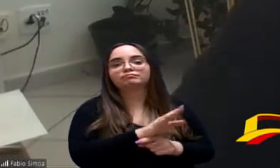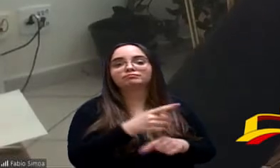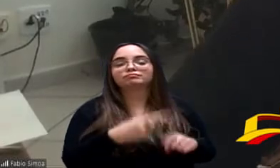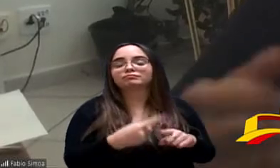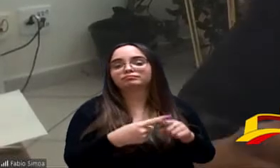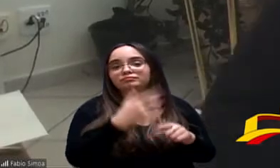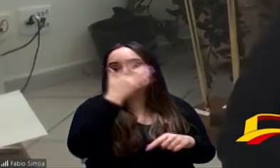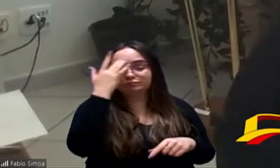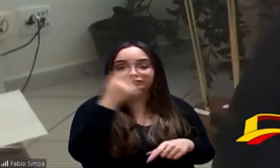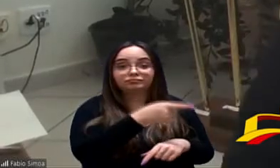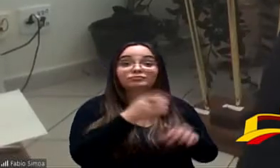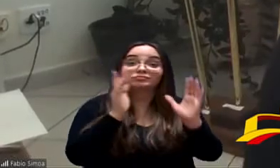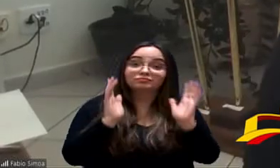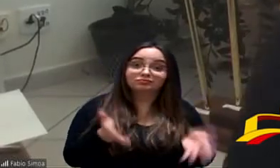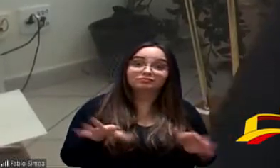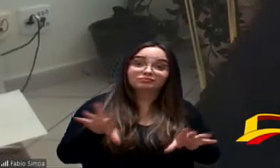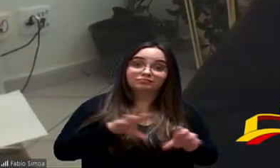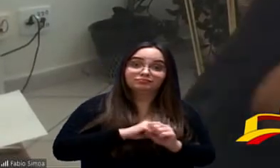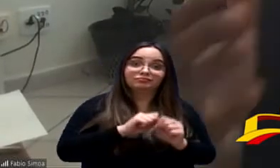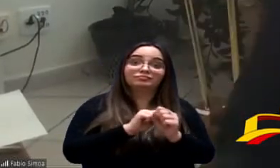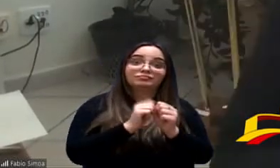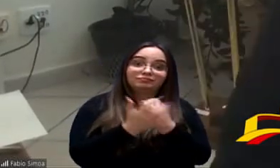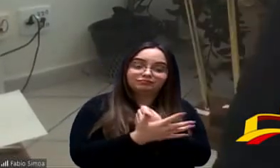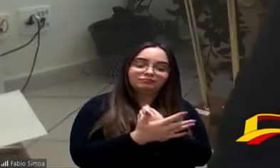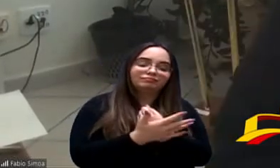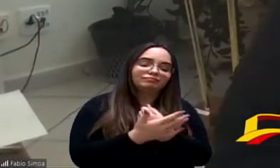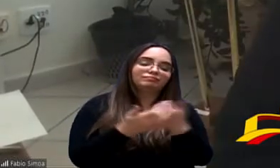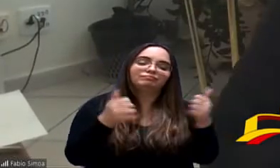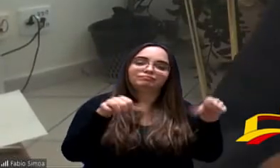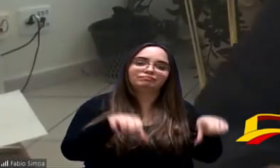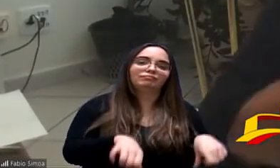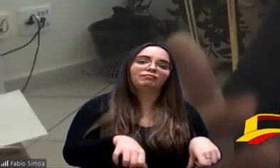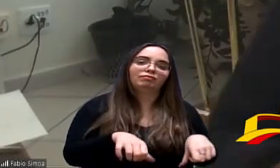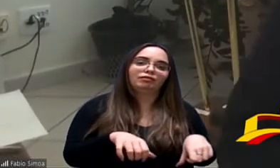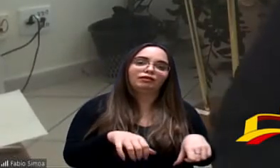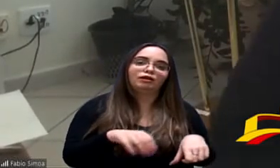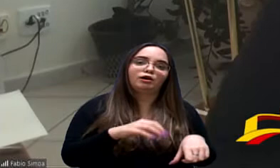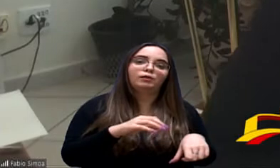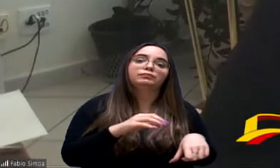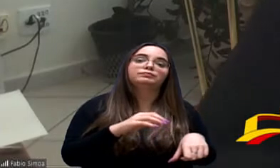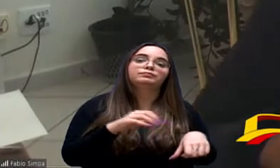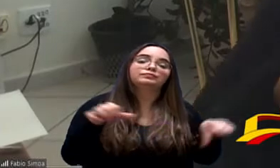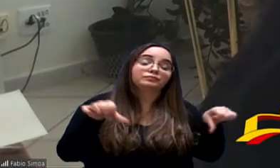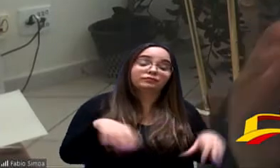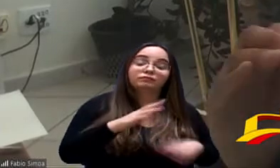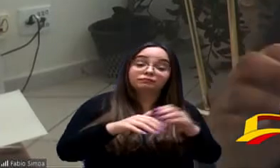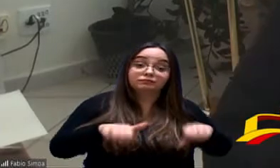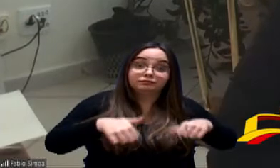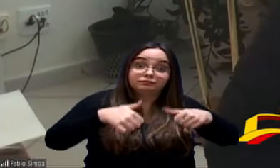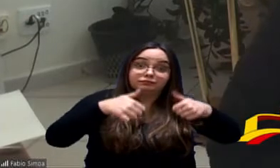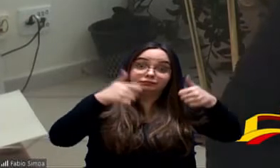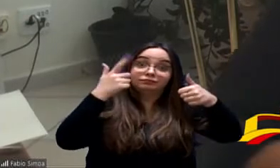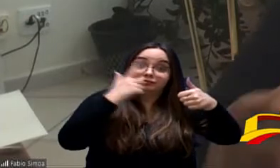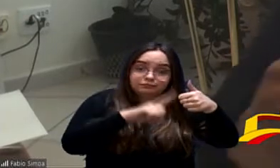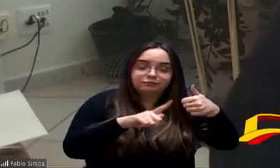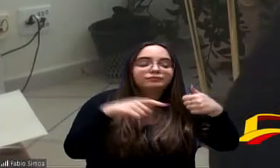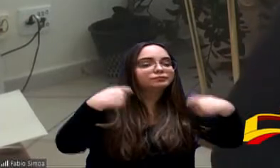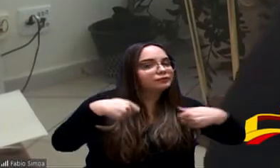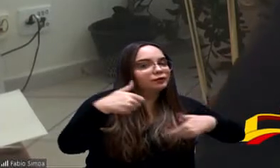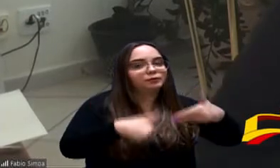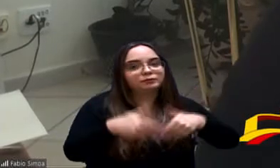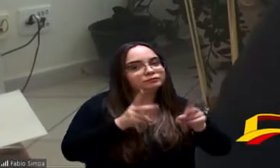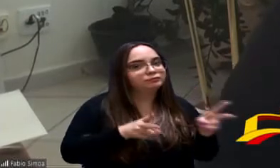pessoa, depois que passa por todo esse processo aí de melhoras aí do Covid, é de extrema importância. Até então,